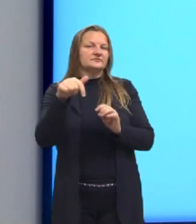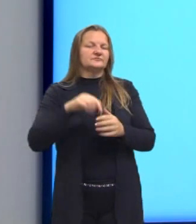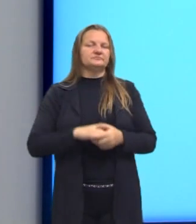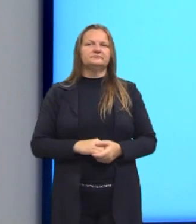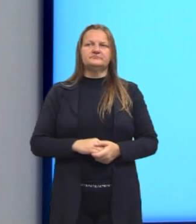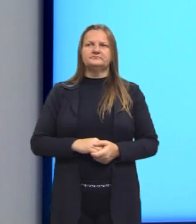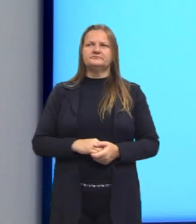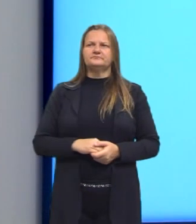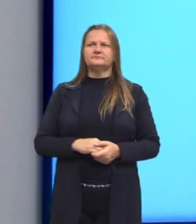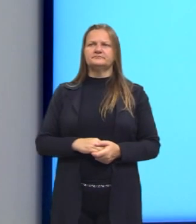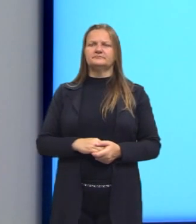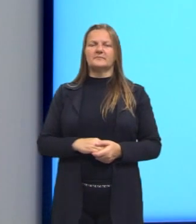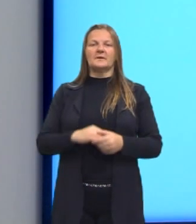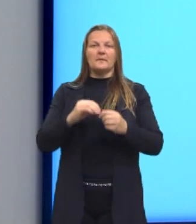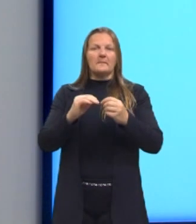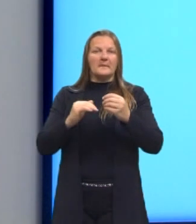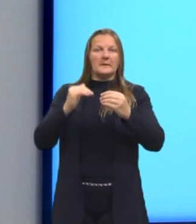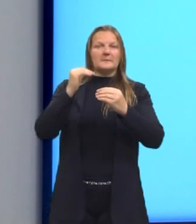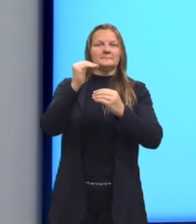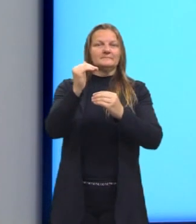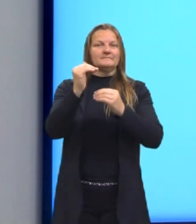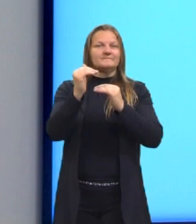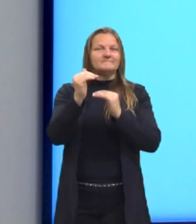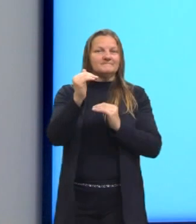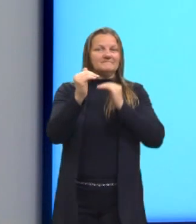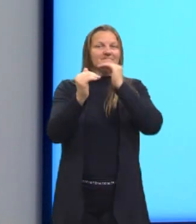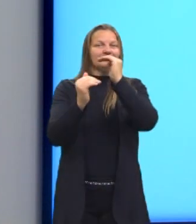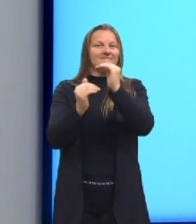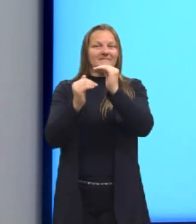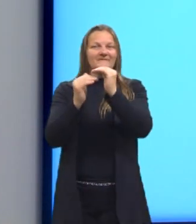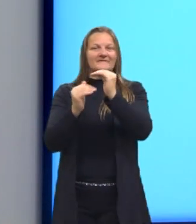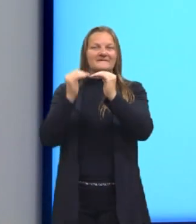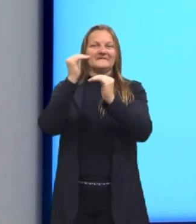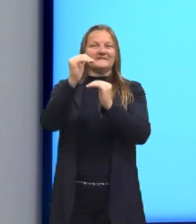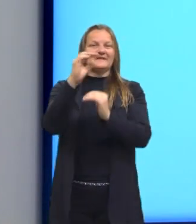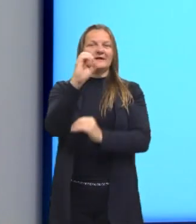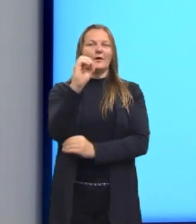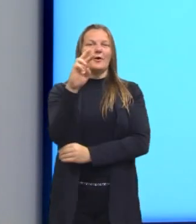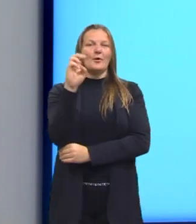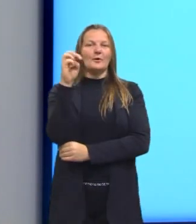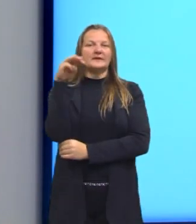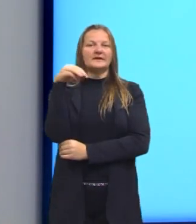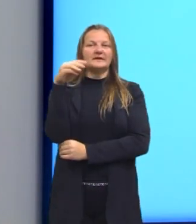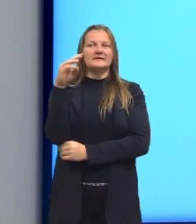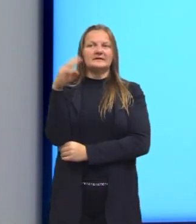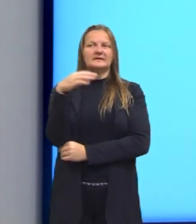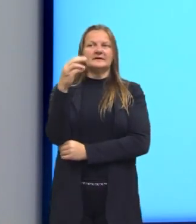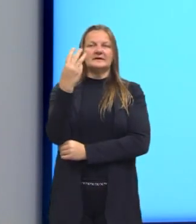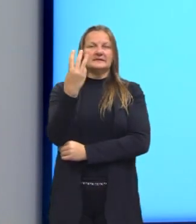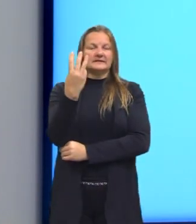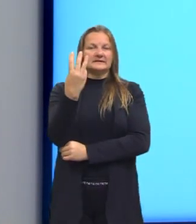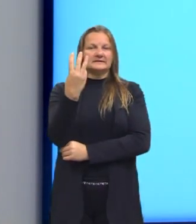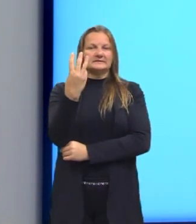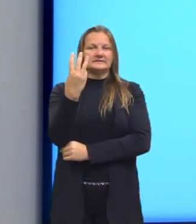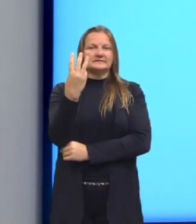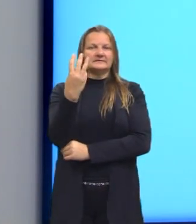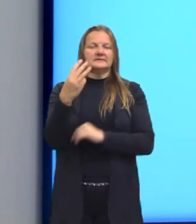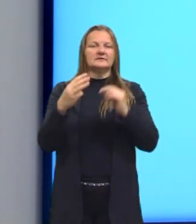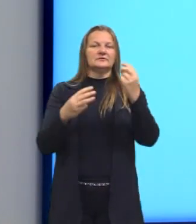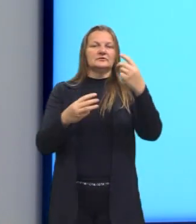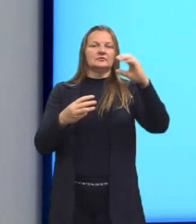E aí a gente sobe mais um nível, agora a gente chega na ordem 3. Então, nós teríamos uma matriz